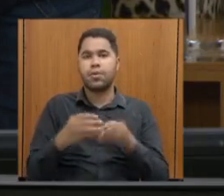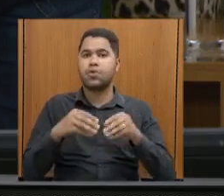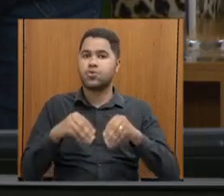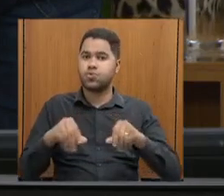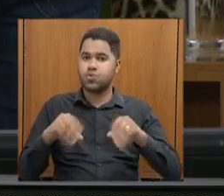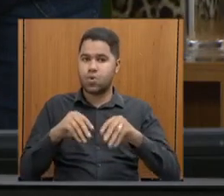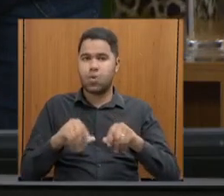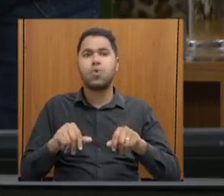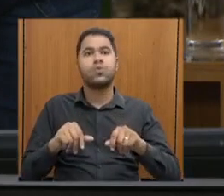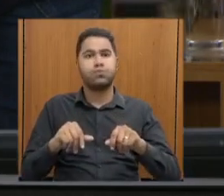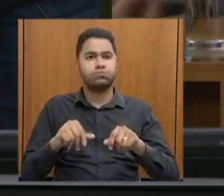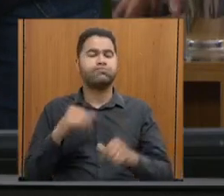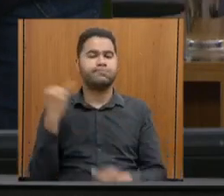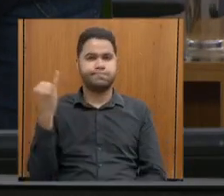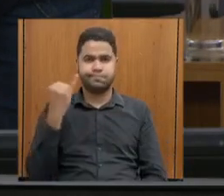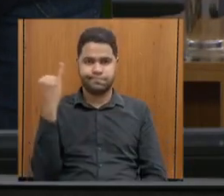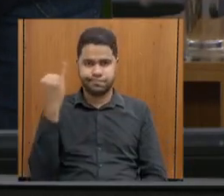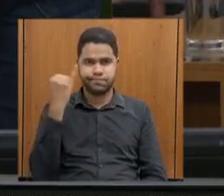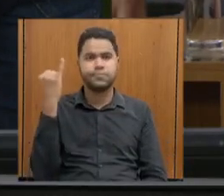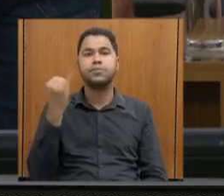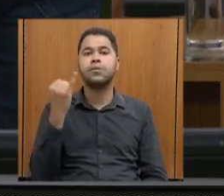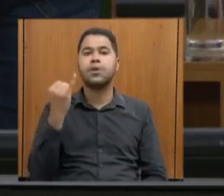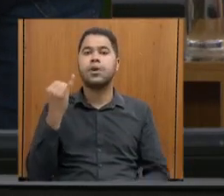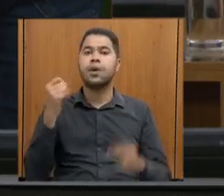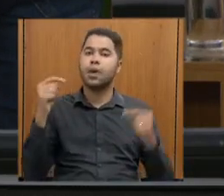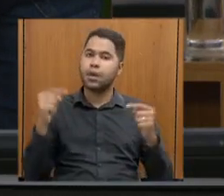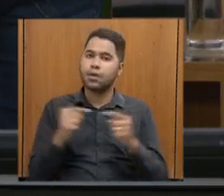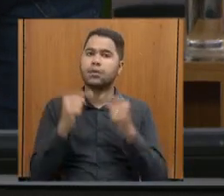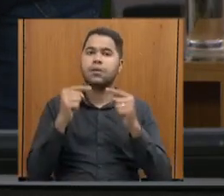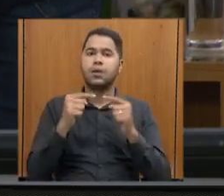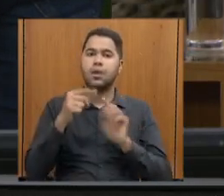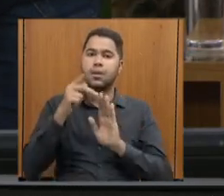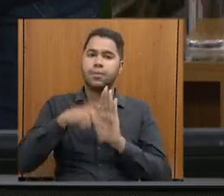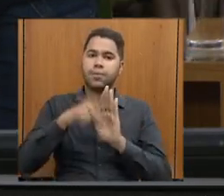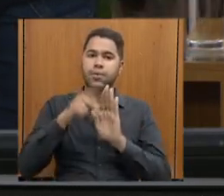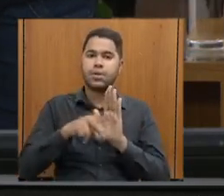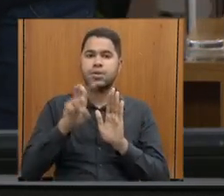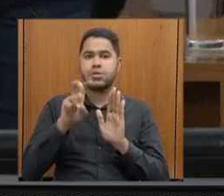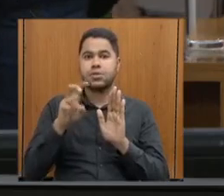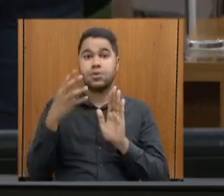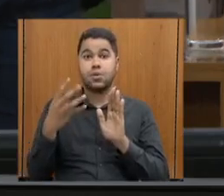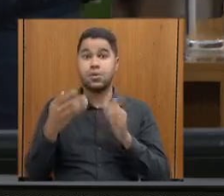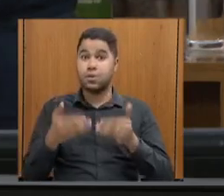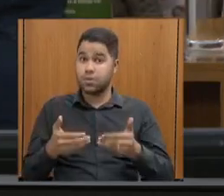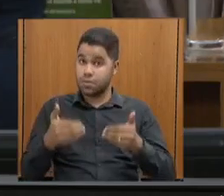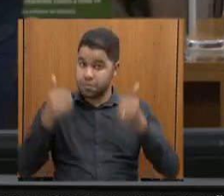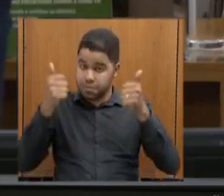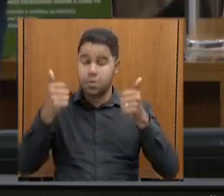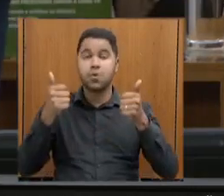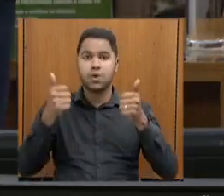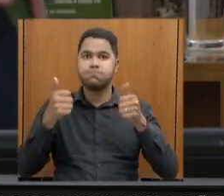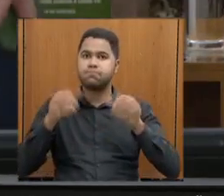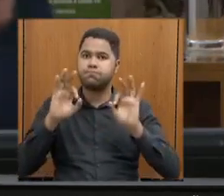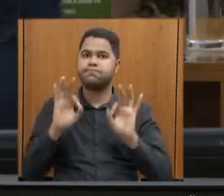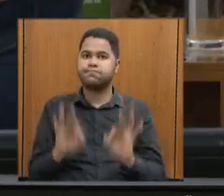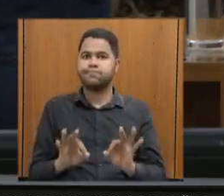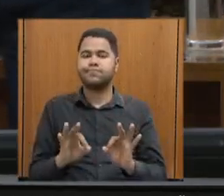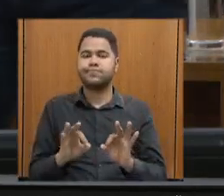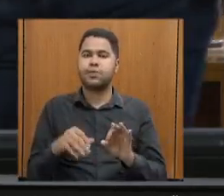né Isso é muito importante adequação da portaria 54 que melhorou drasticamente